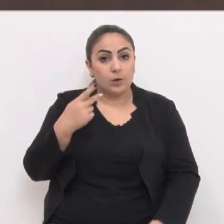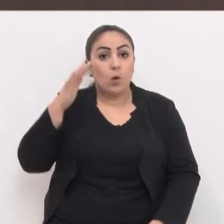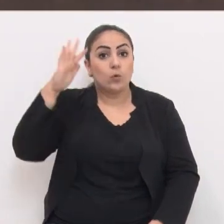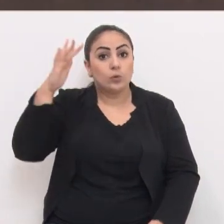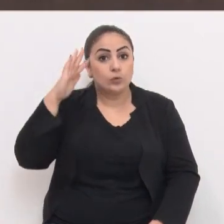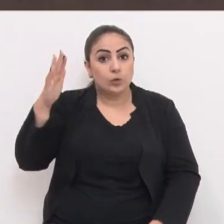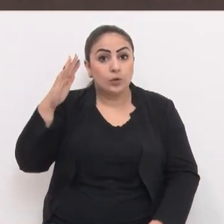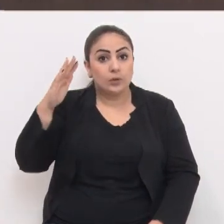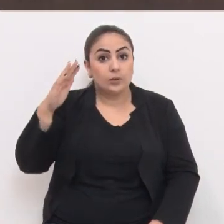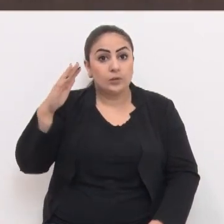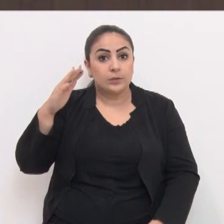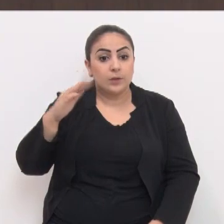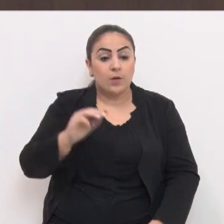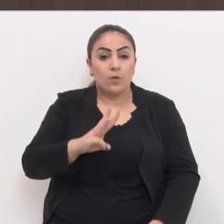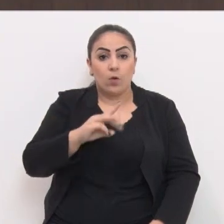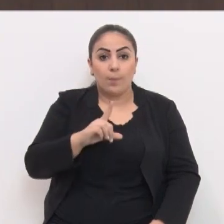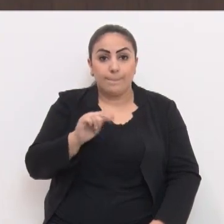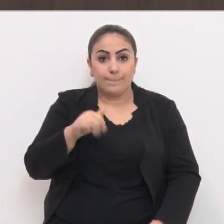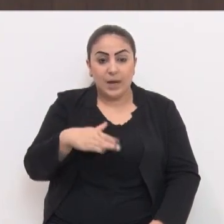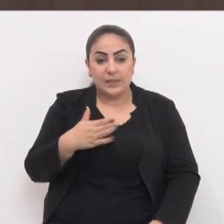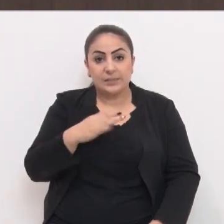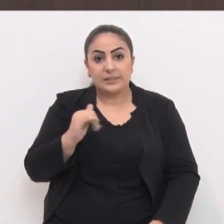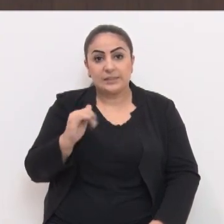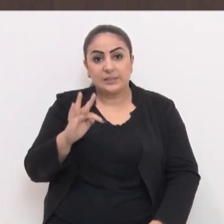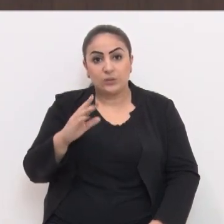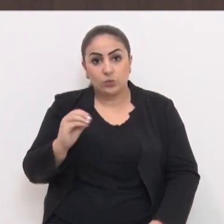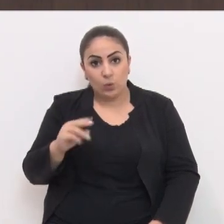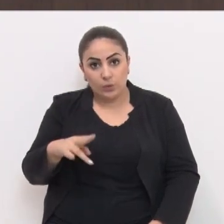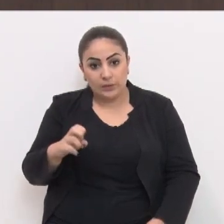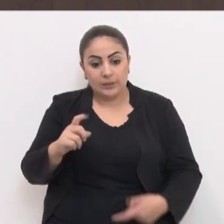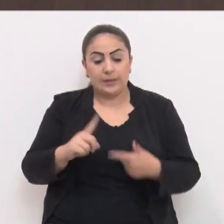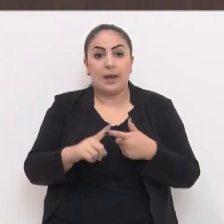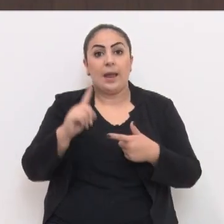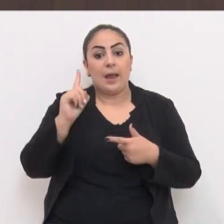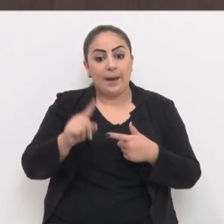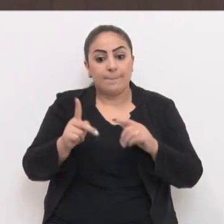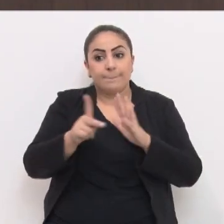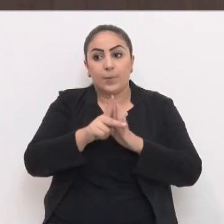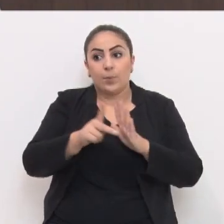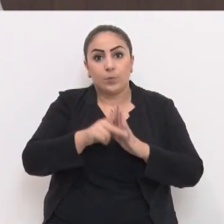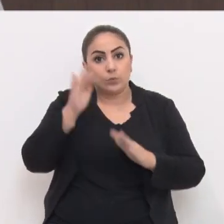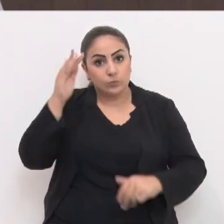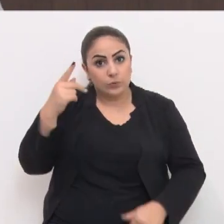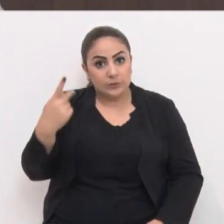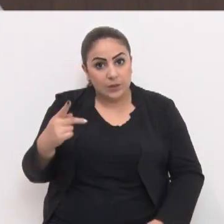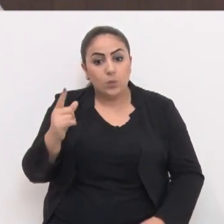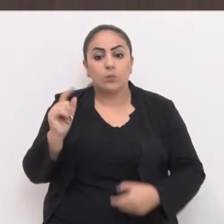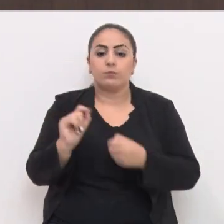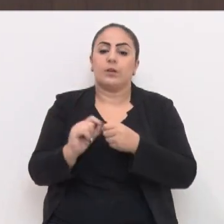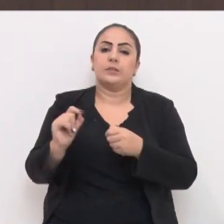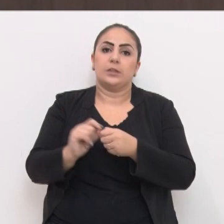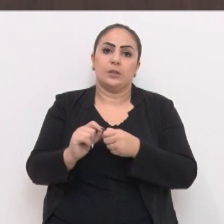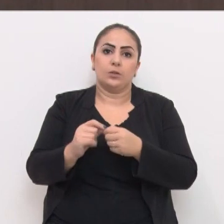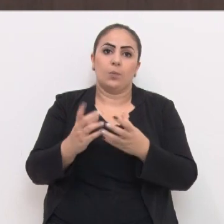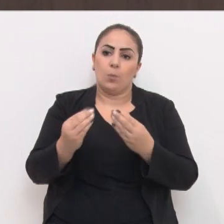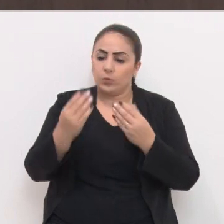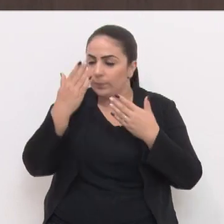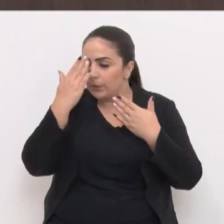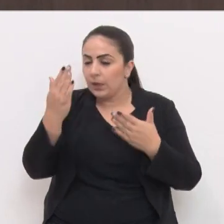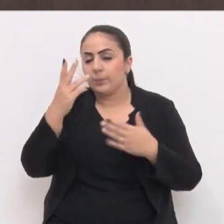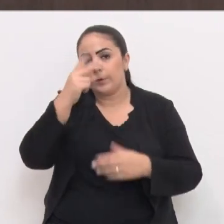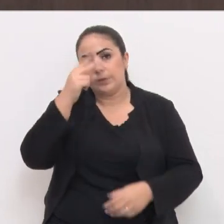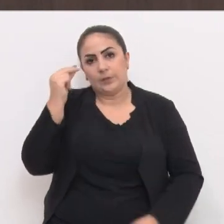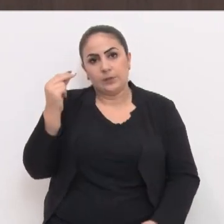do novo Delmar Cittoni, o Complexo Esportivo Bairro Nonoai Operária, era um sonho teu e eu estou realizando. Muito obrigado,